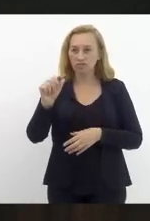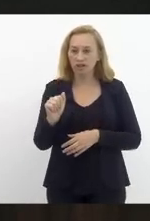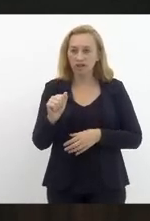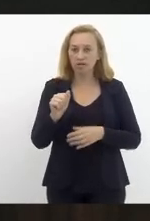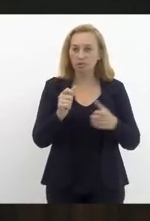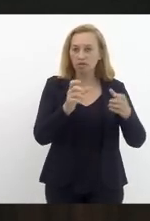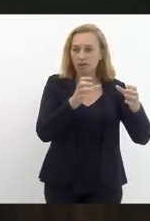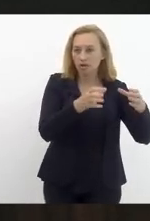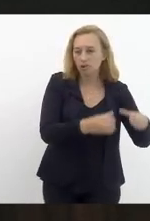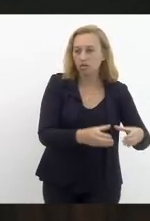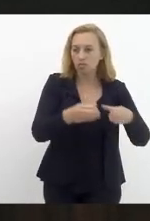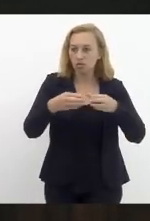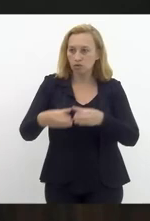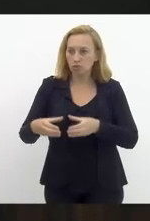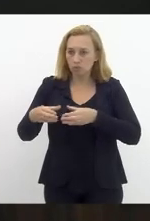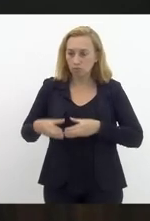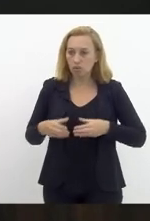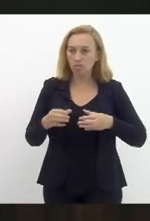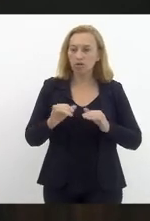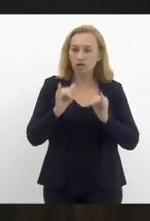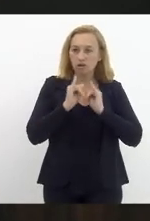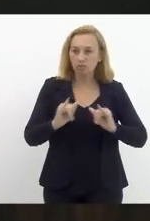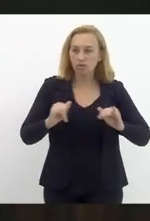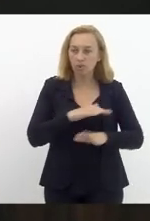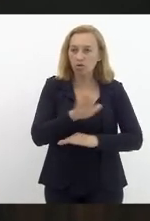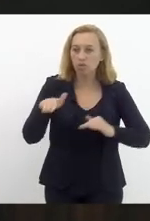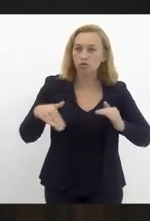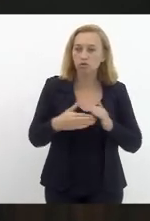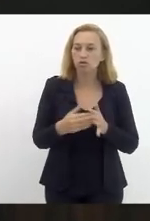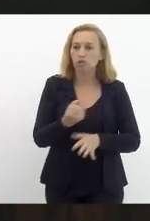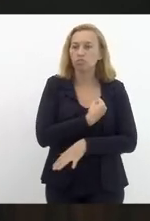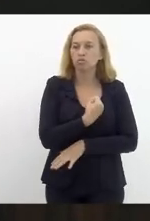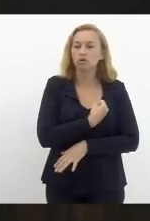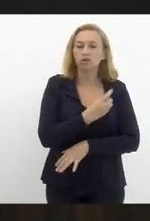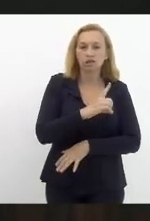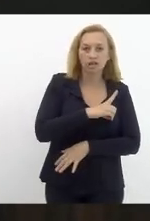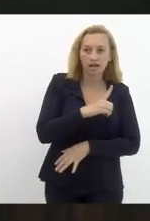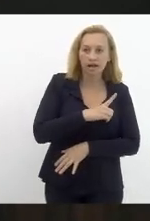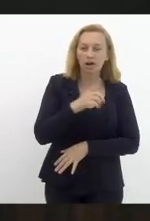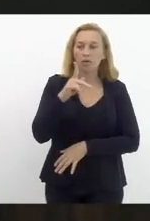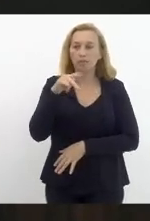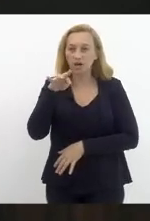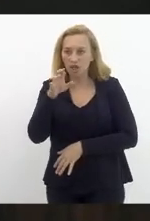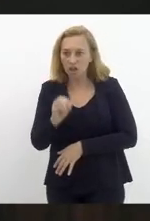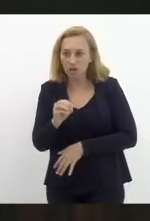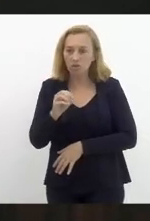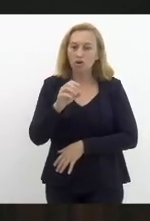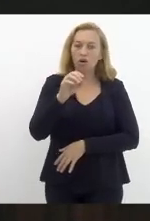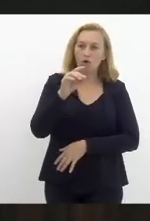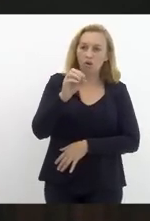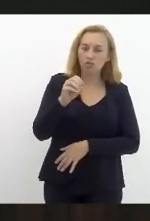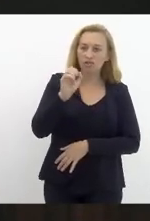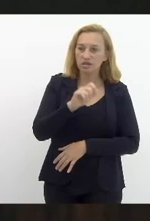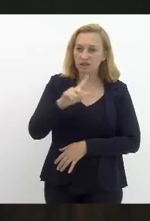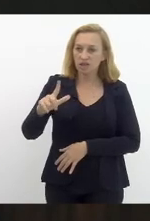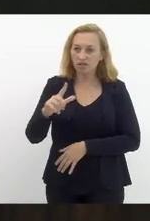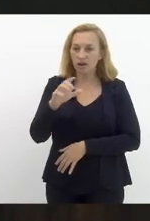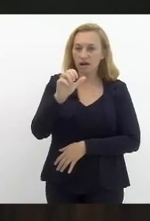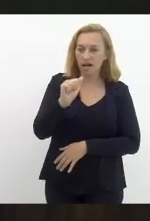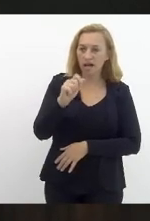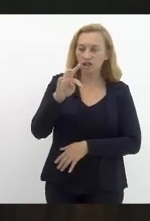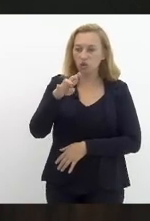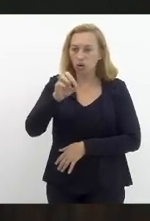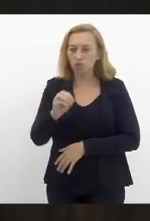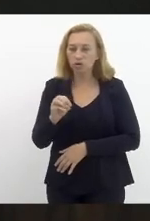classe. Informar o número total de vacância dos cargos de delegado, perito, oficial de cartório, papiloscopista, desde o ingresso